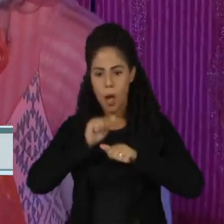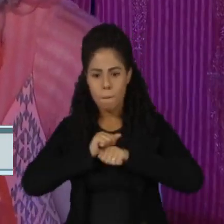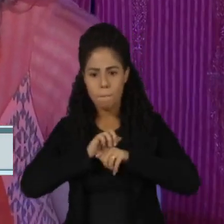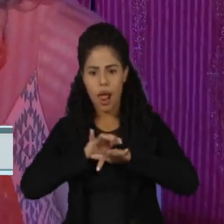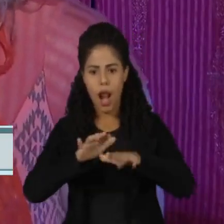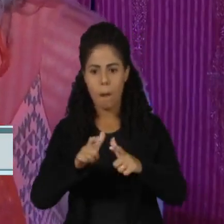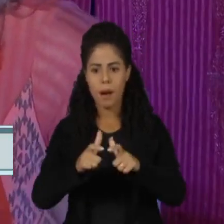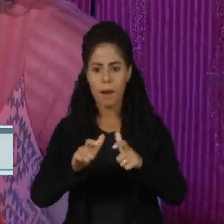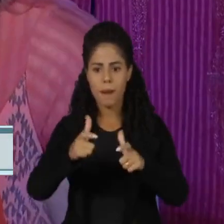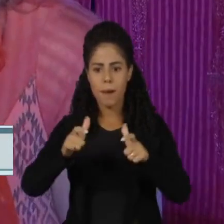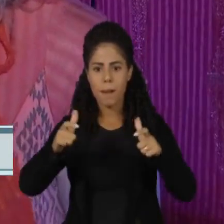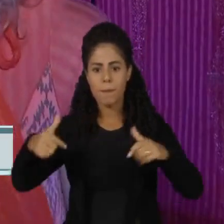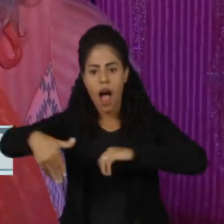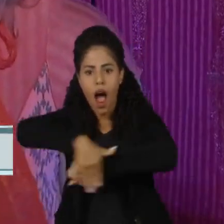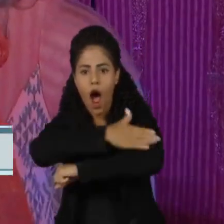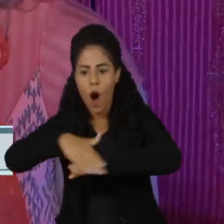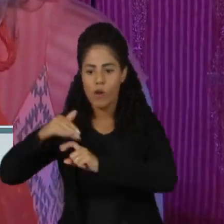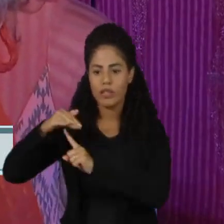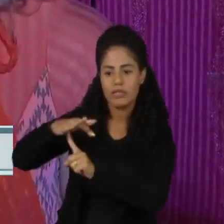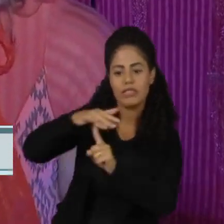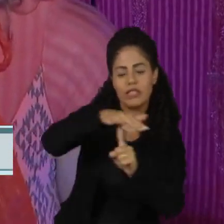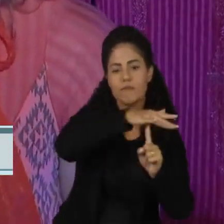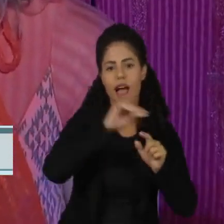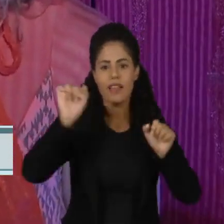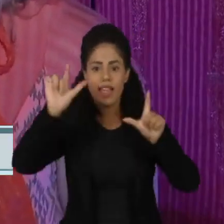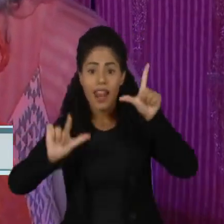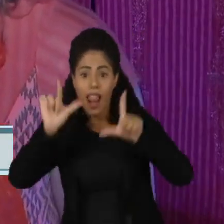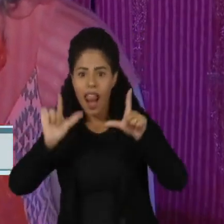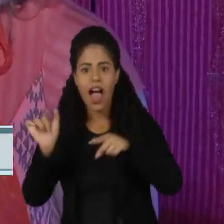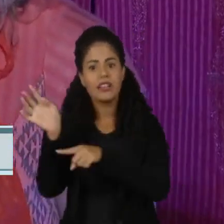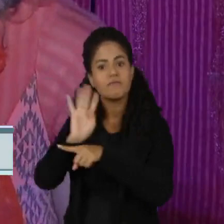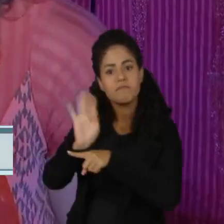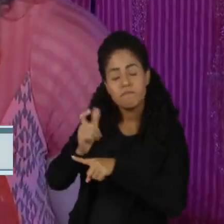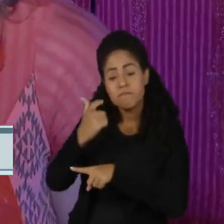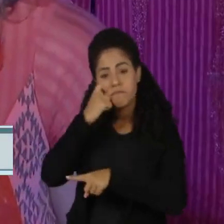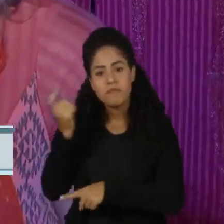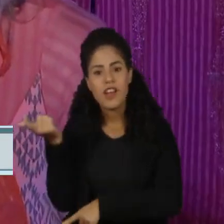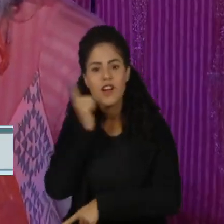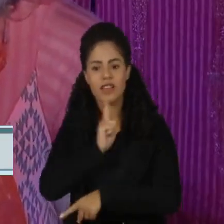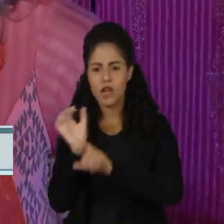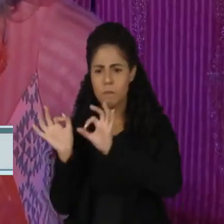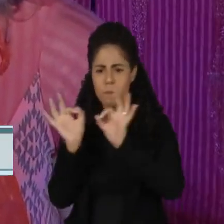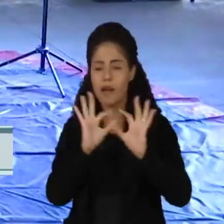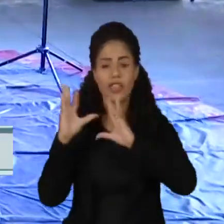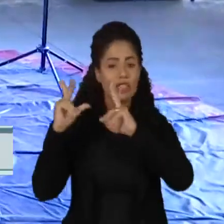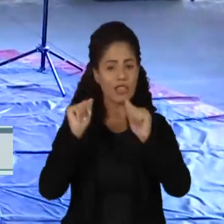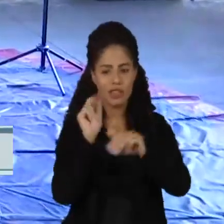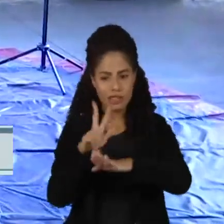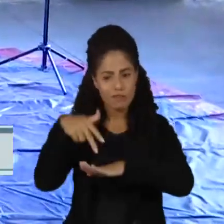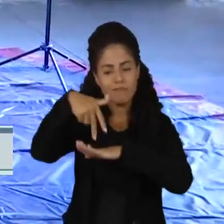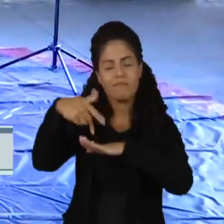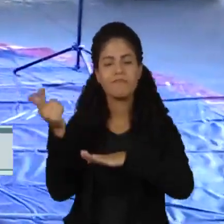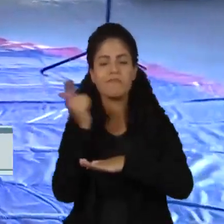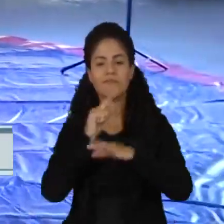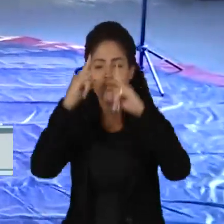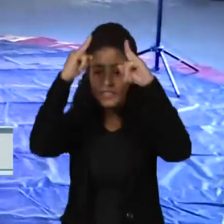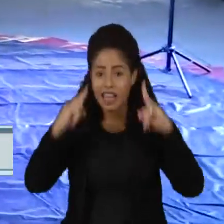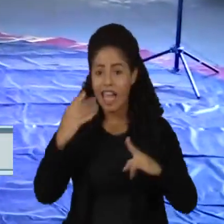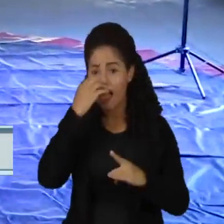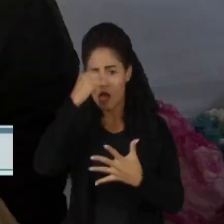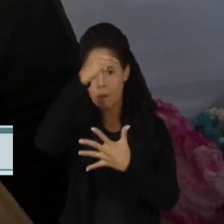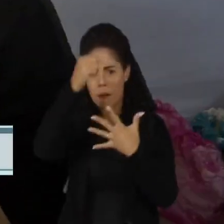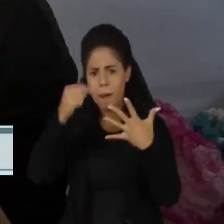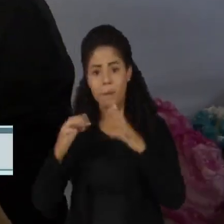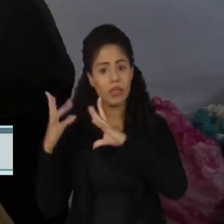As ruas, as praças, os picadeiros, a TV, o cinema, assim como ele vem tomando cada vez mais espaço. E ele engloba todas as